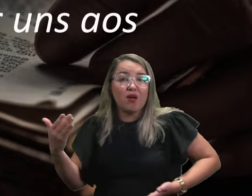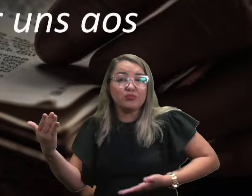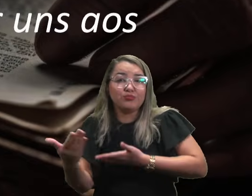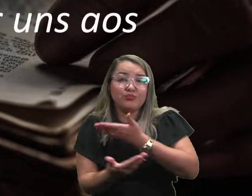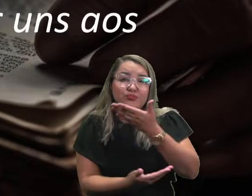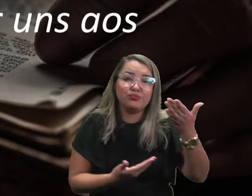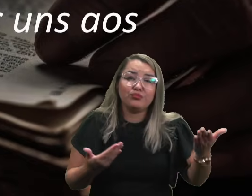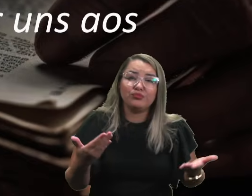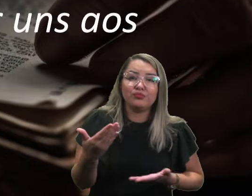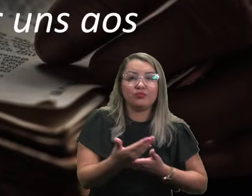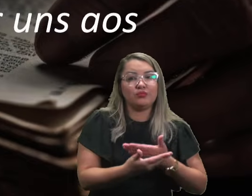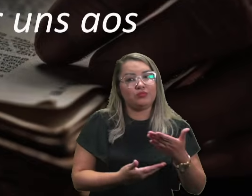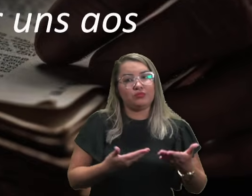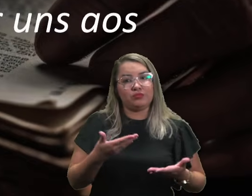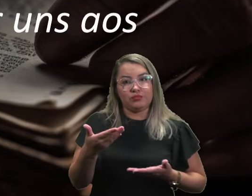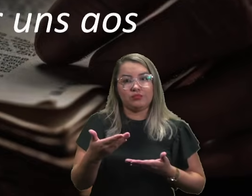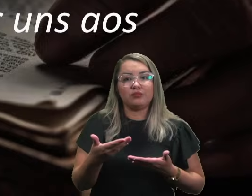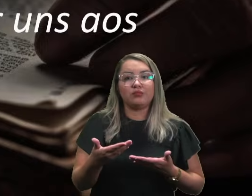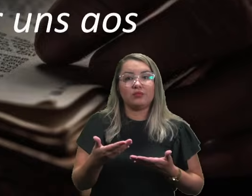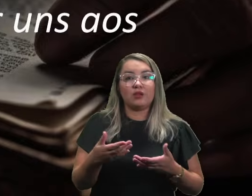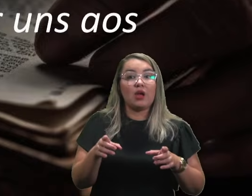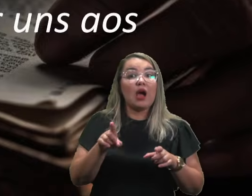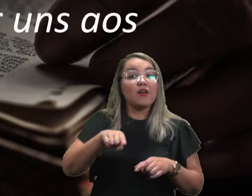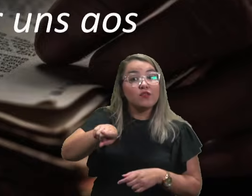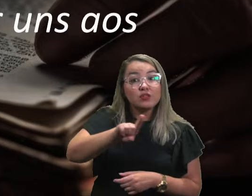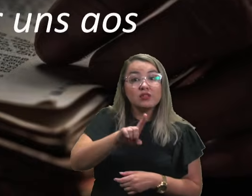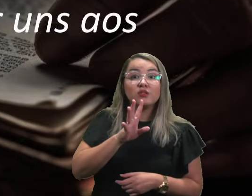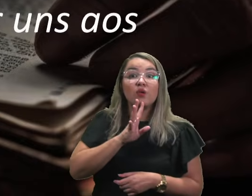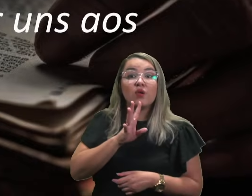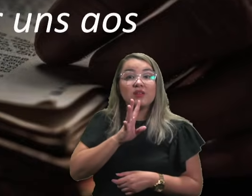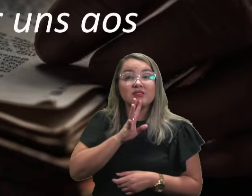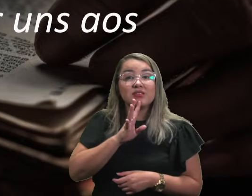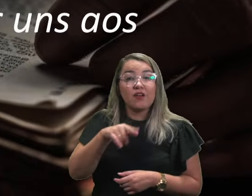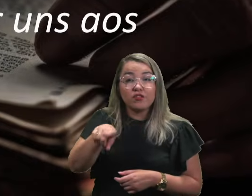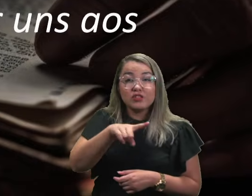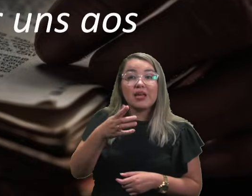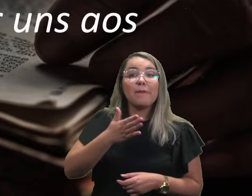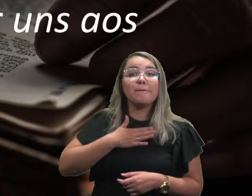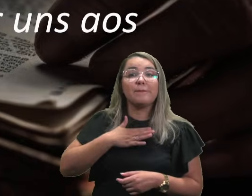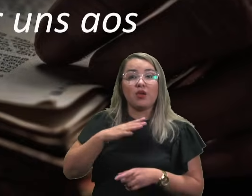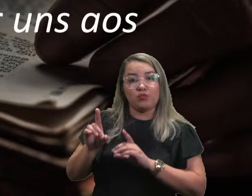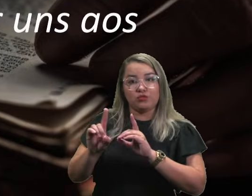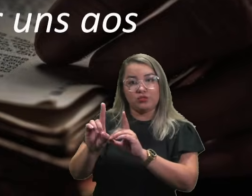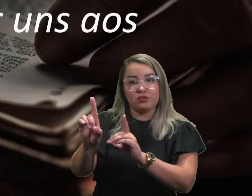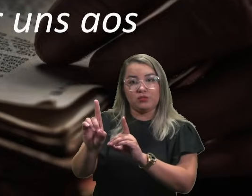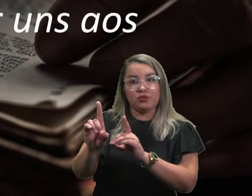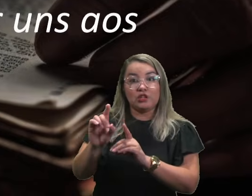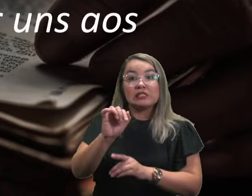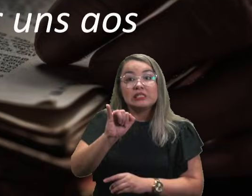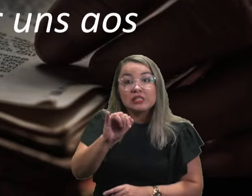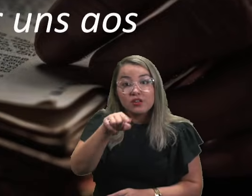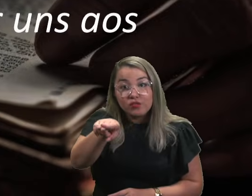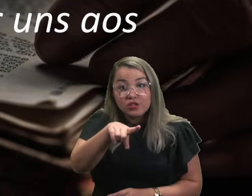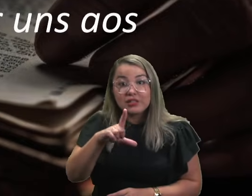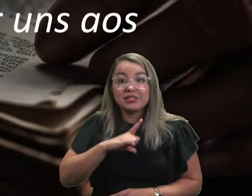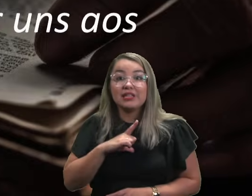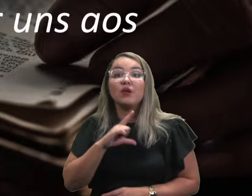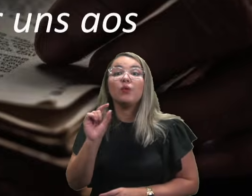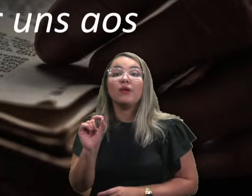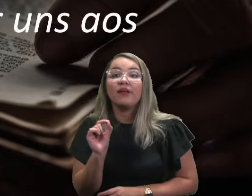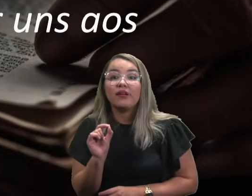uns aos outros. Nisto conhecerão todos que sois meus discípulos, se vocês tiverem o quê?